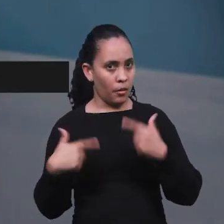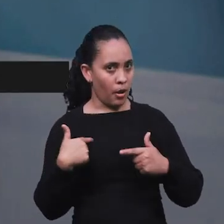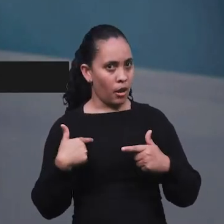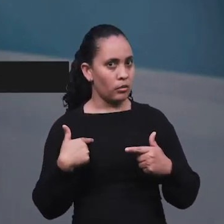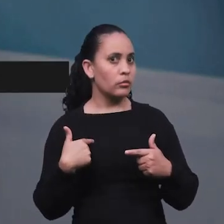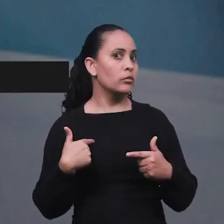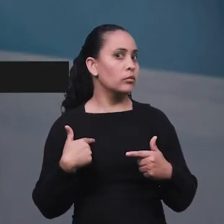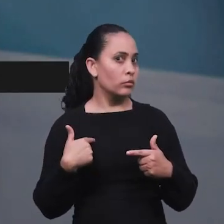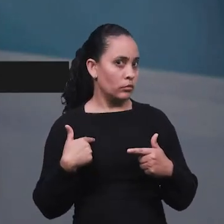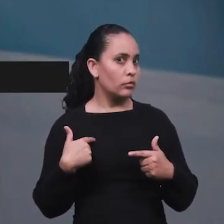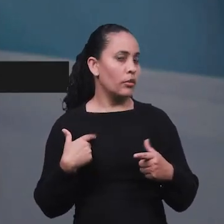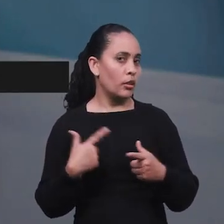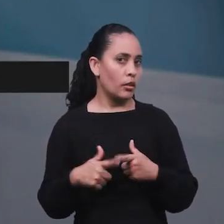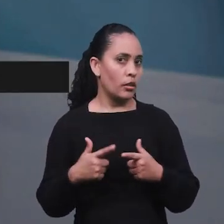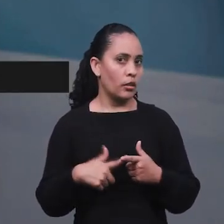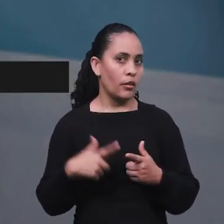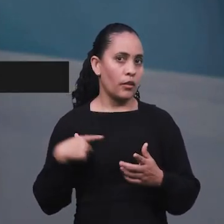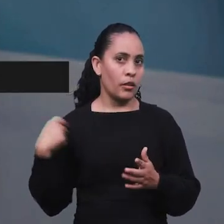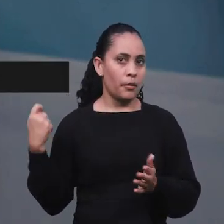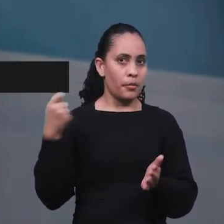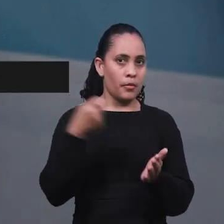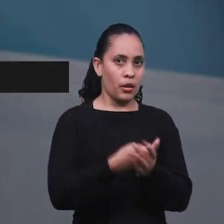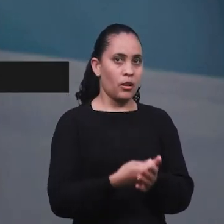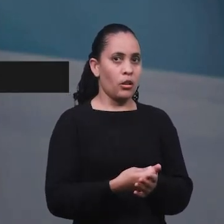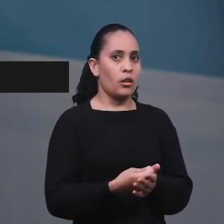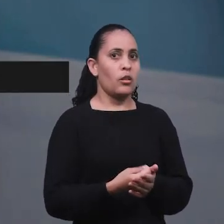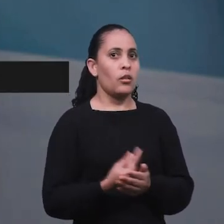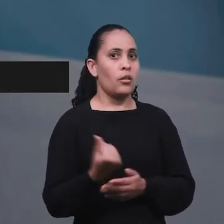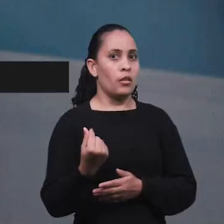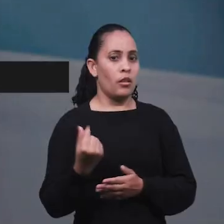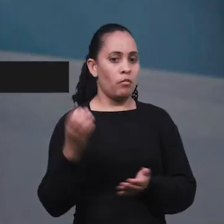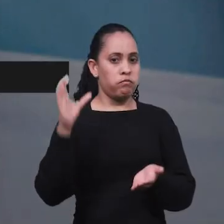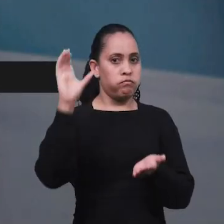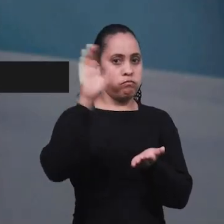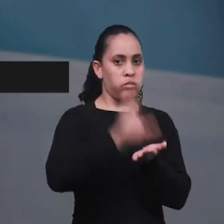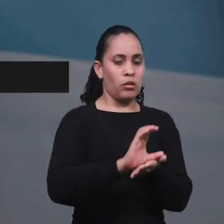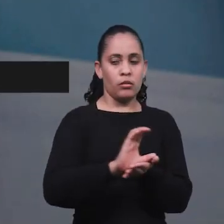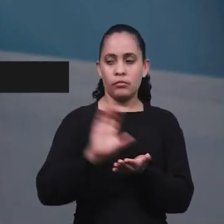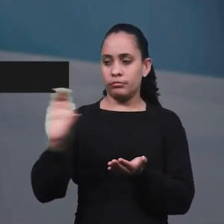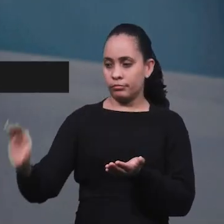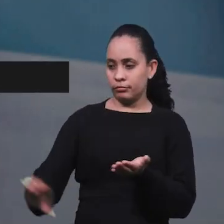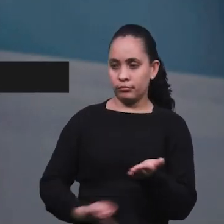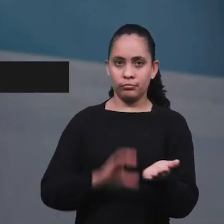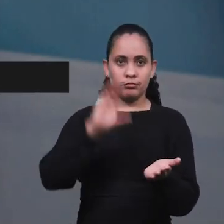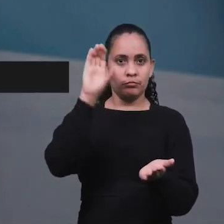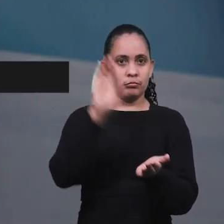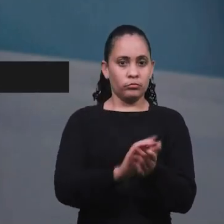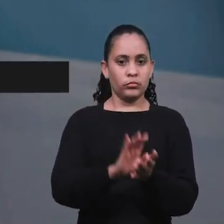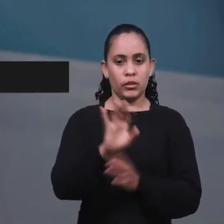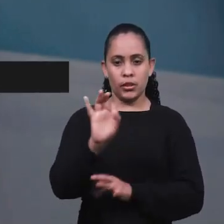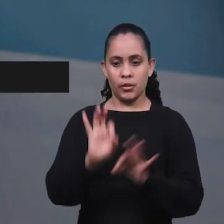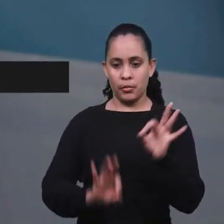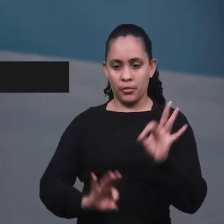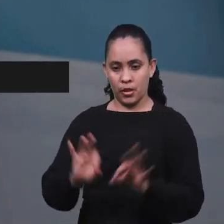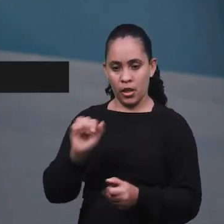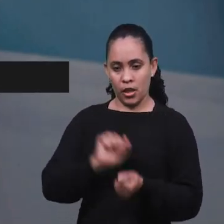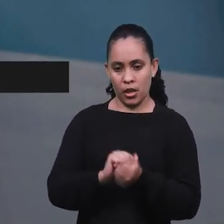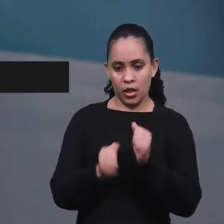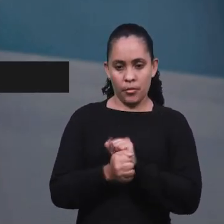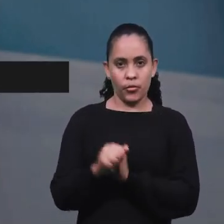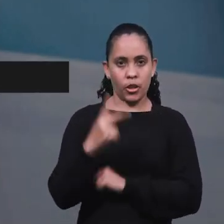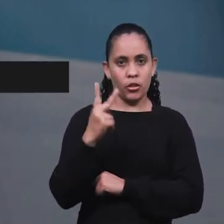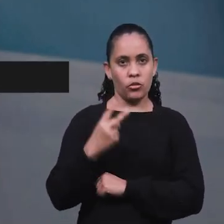trabalho, ela não é afetada? Então, uma indenização nesse momento, ela te dá o conforto para você se programar, se adaptar à